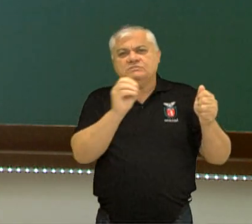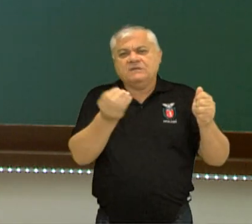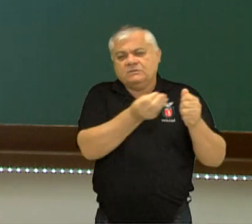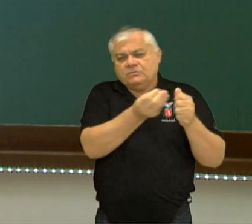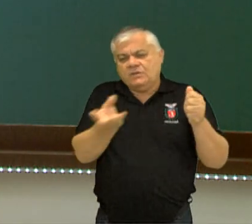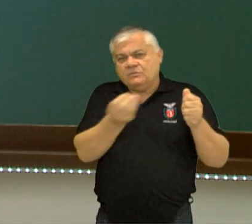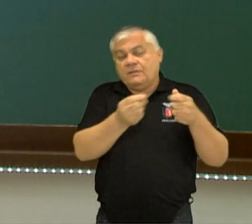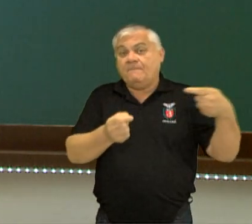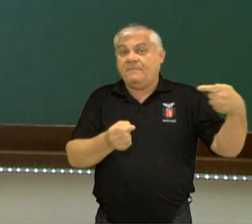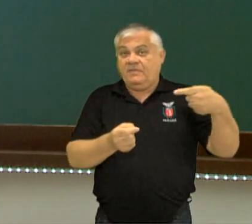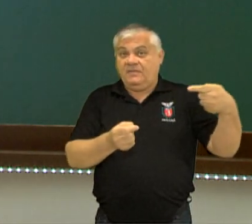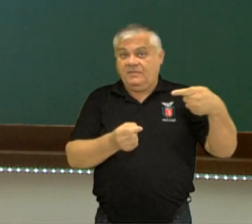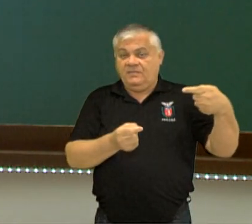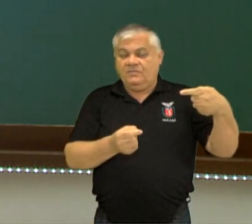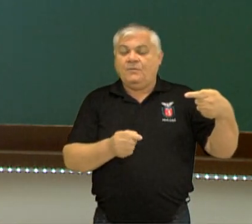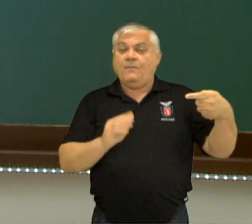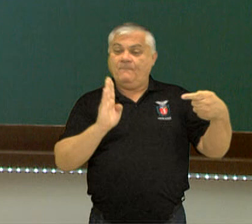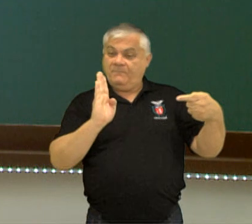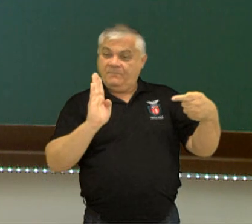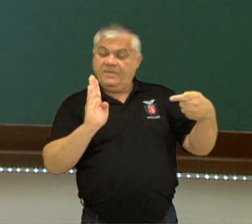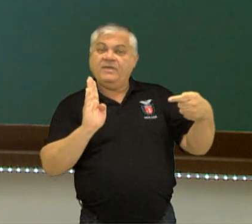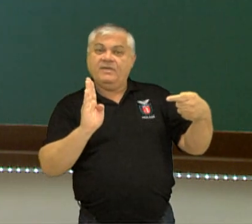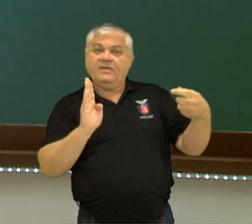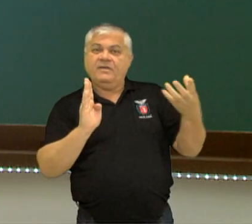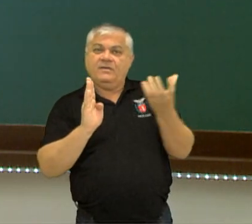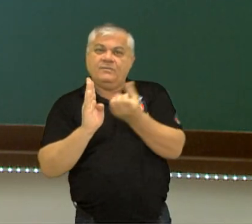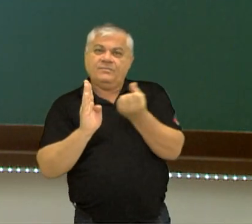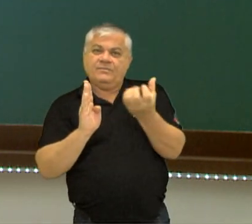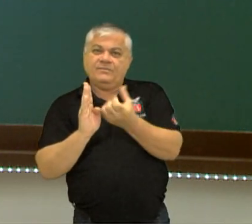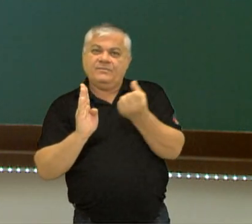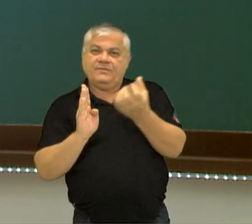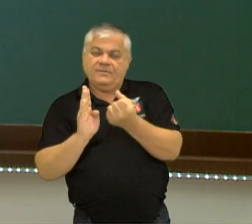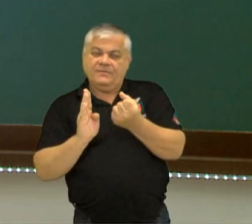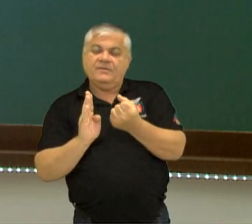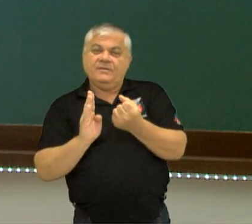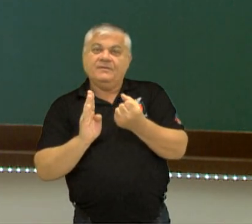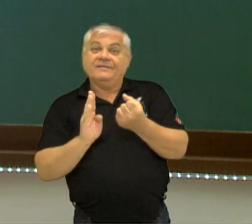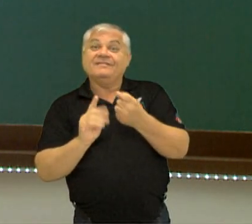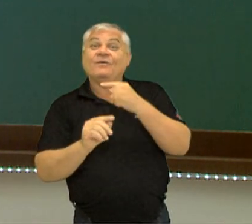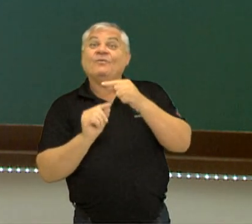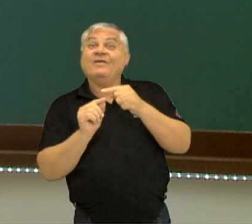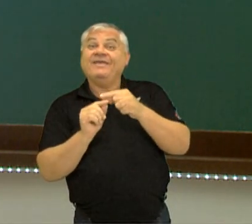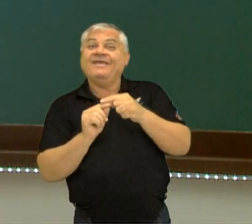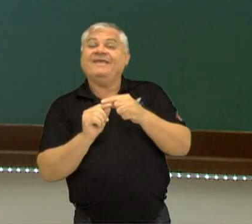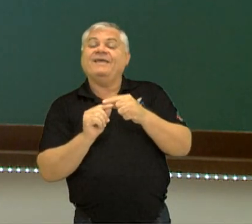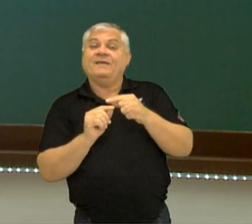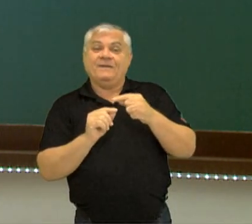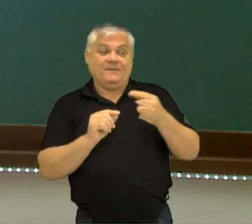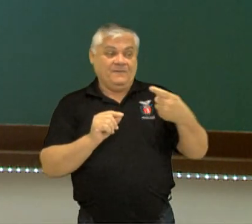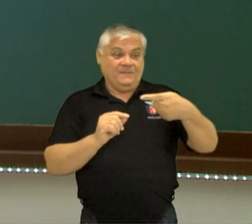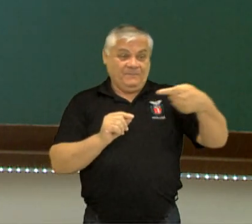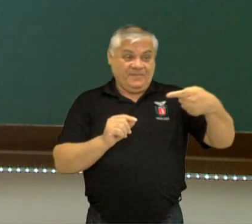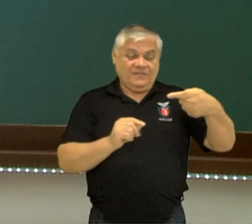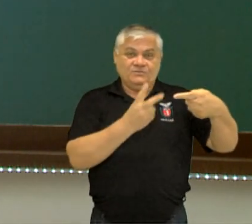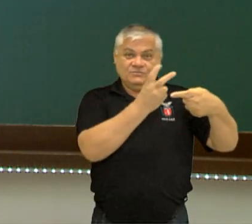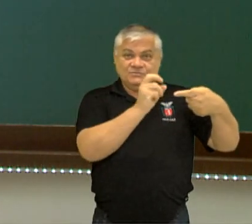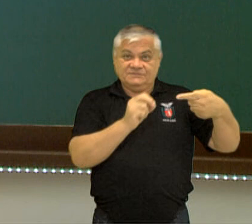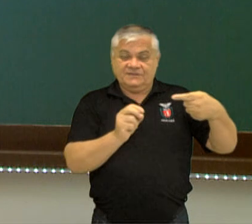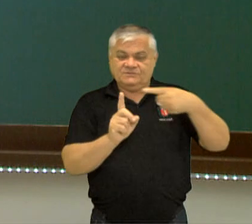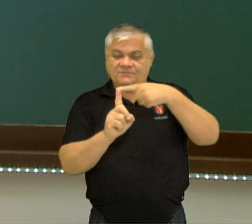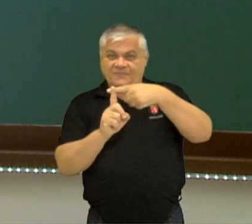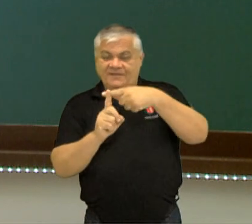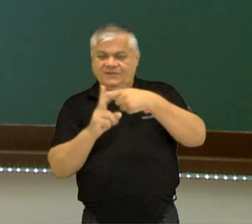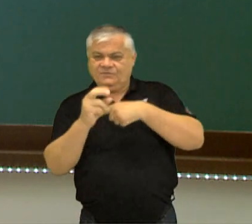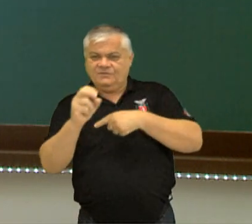menos 200. O B recebeu 200. Então, quando eu faço a soma de menos 200 com mais 200, dá